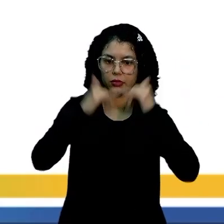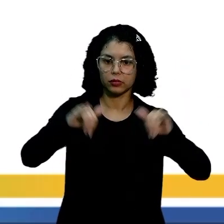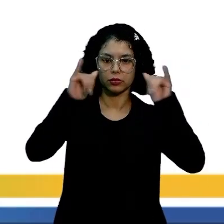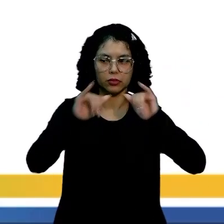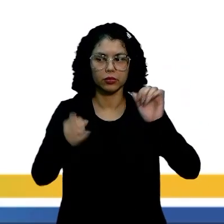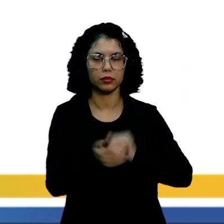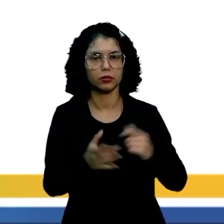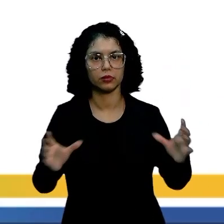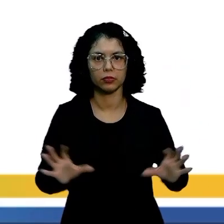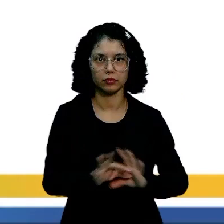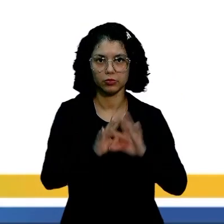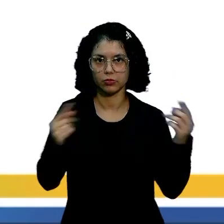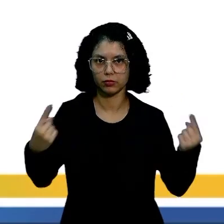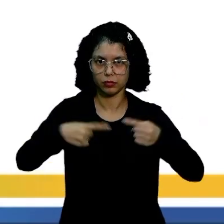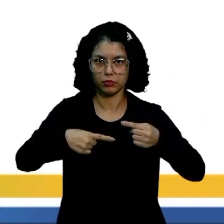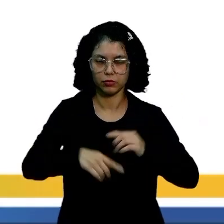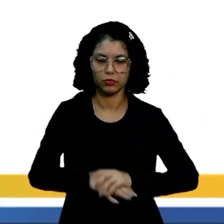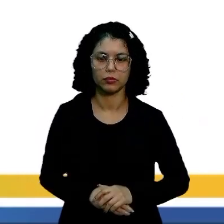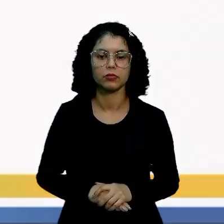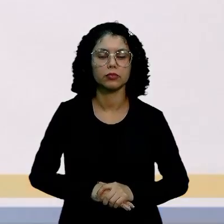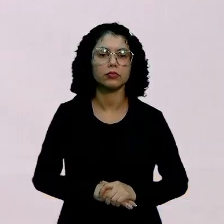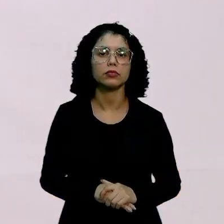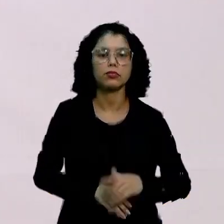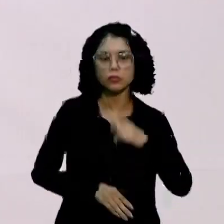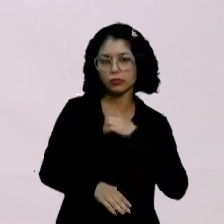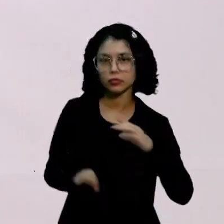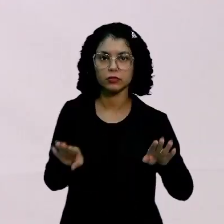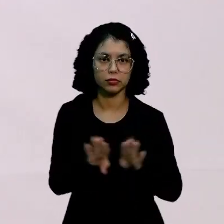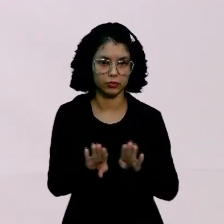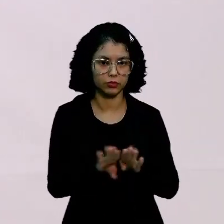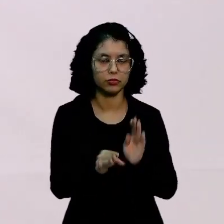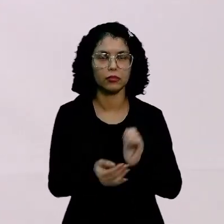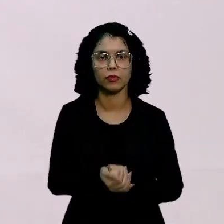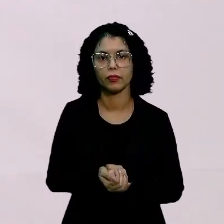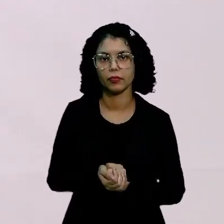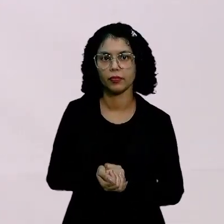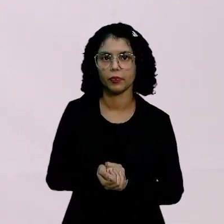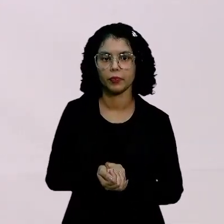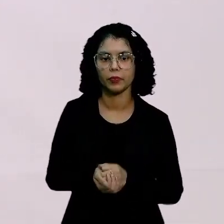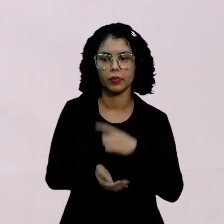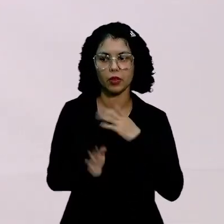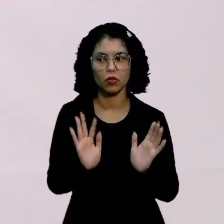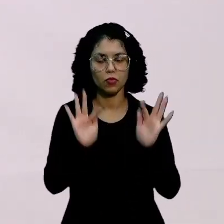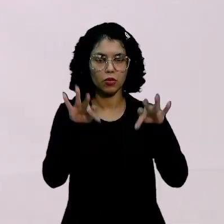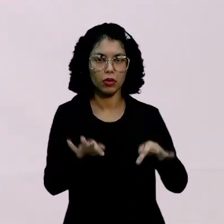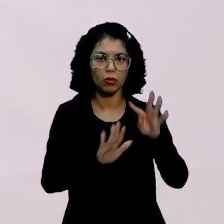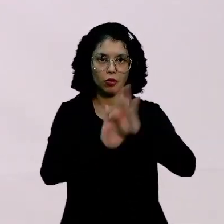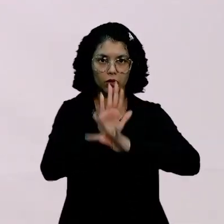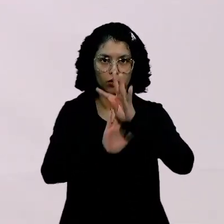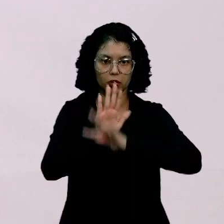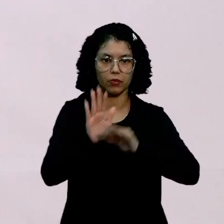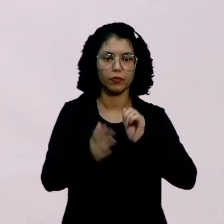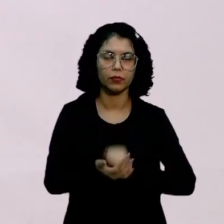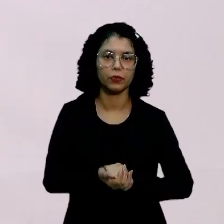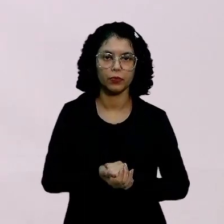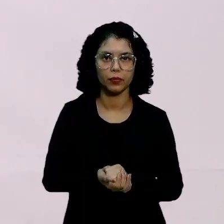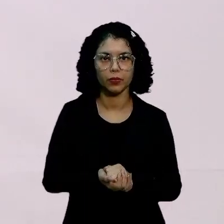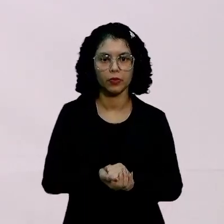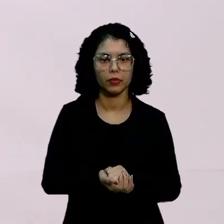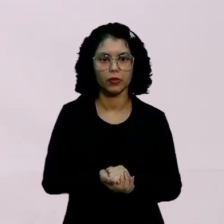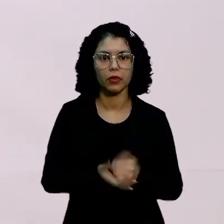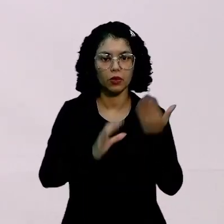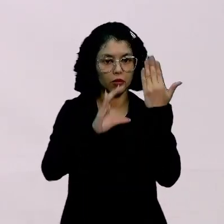suas concorrentes. E observem também, ao final do texto, nós temos ali